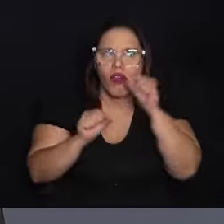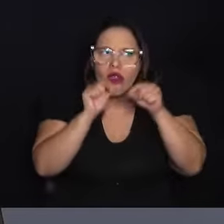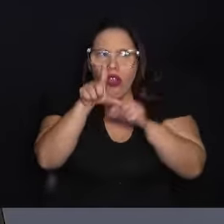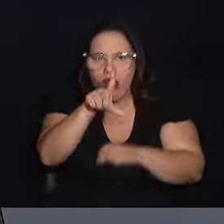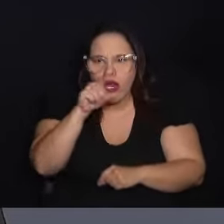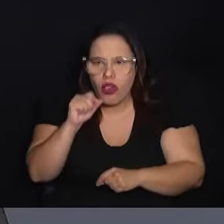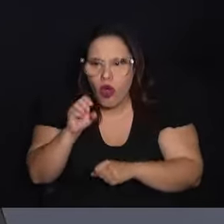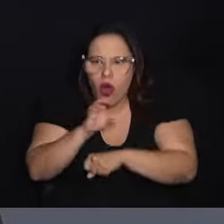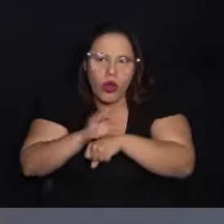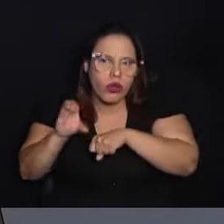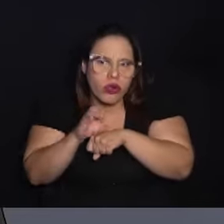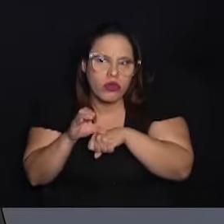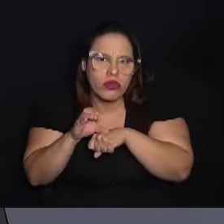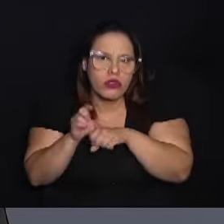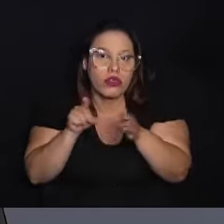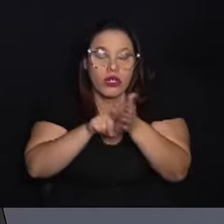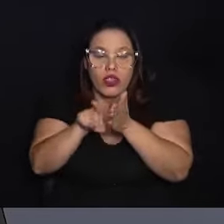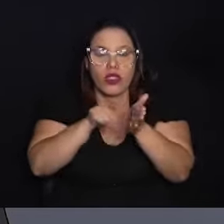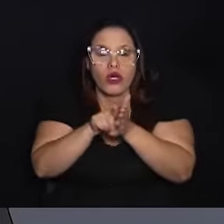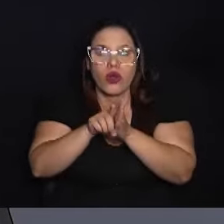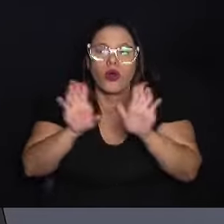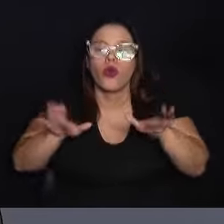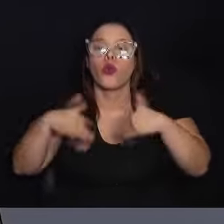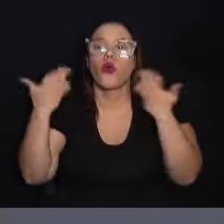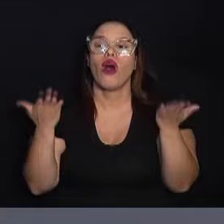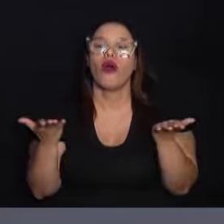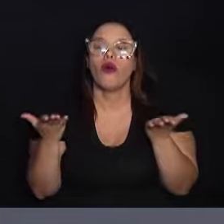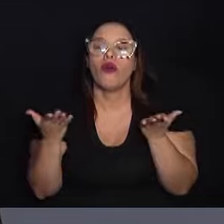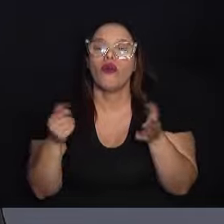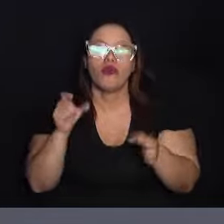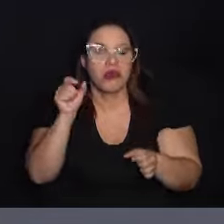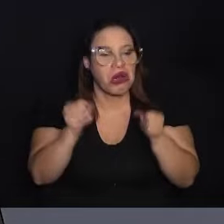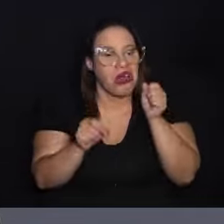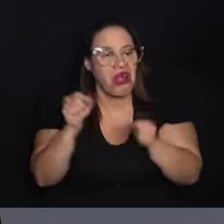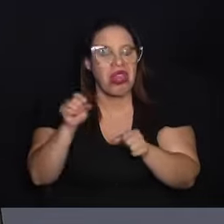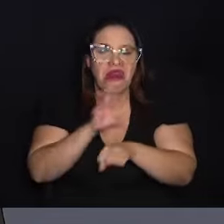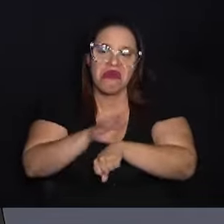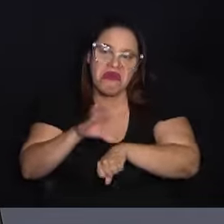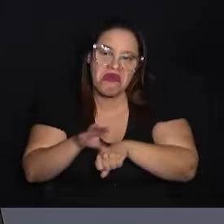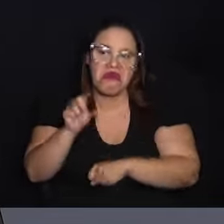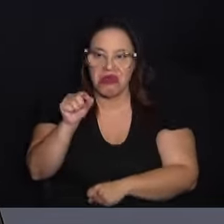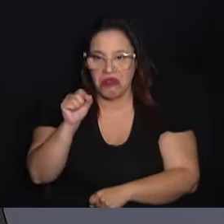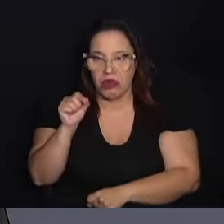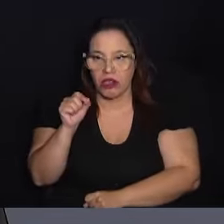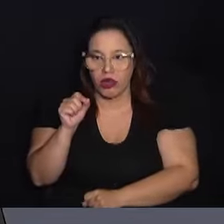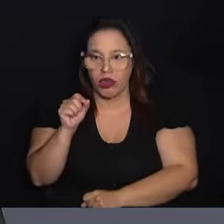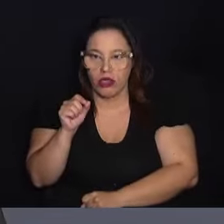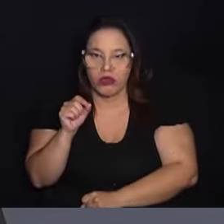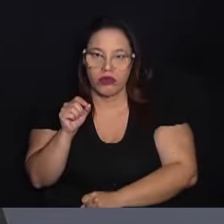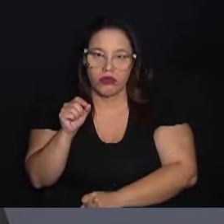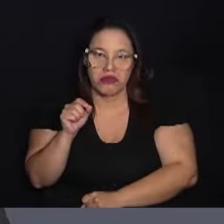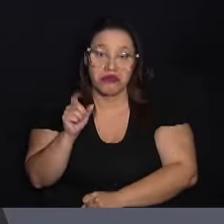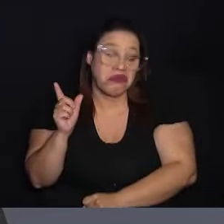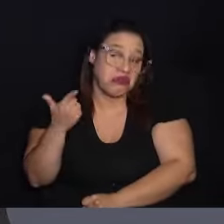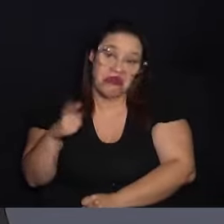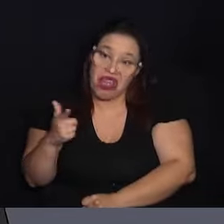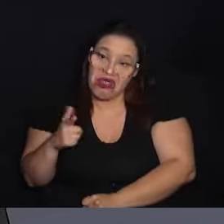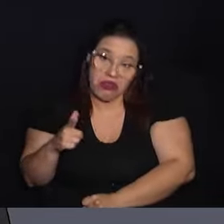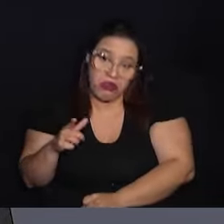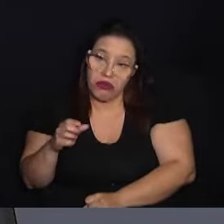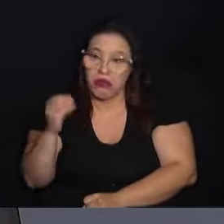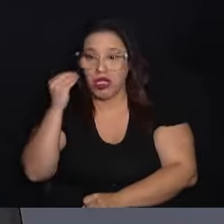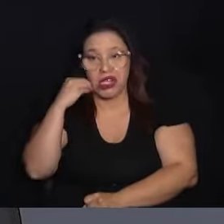de estudo, verifica o curso dela. Quando a gente pergunta, você pergunta qual o pré-requisito, cada curso tem um pré-requisito